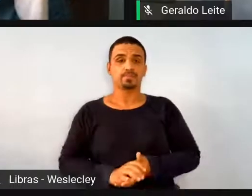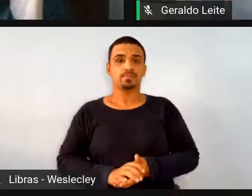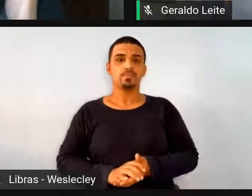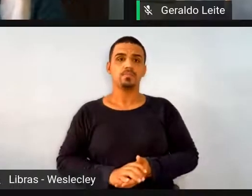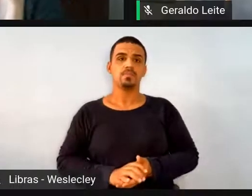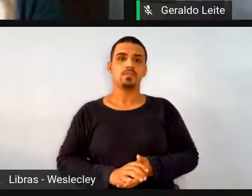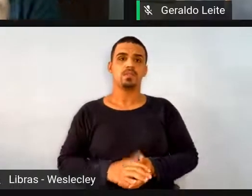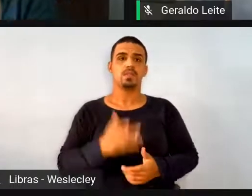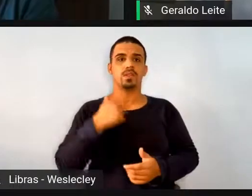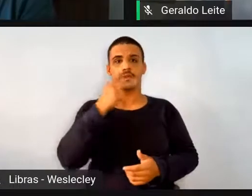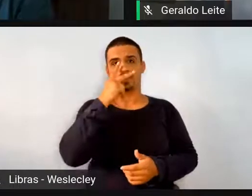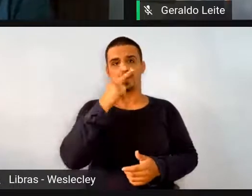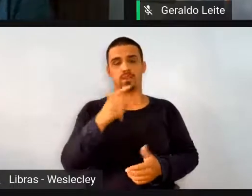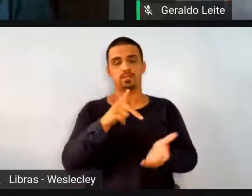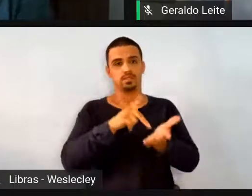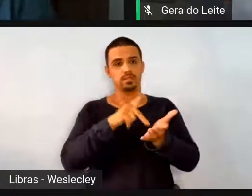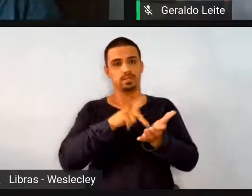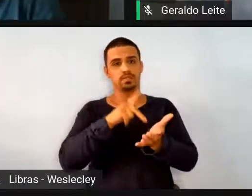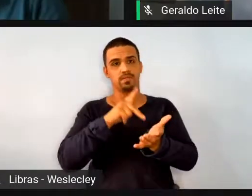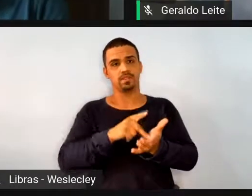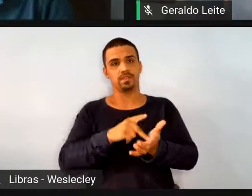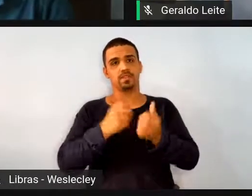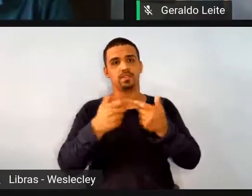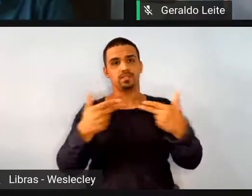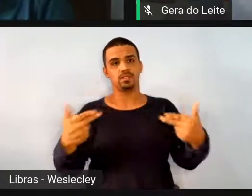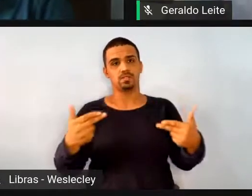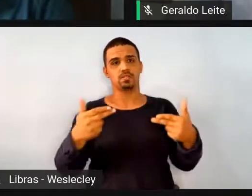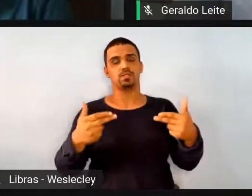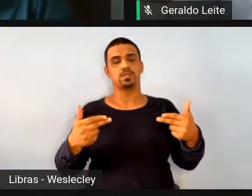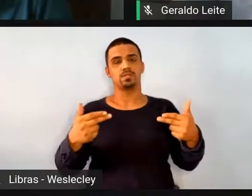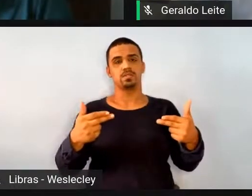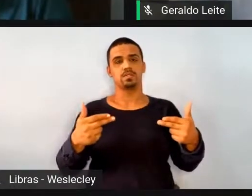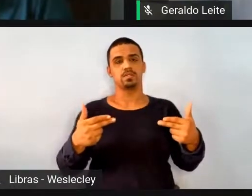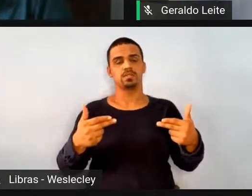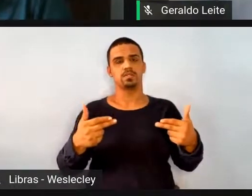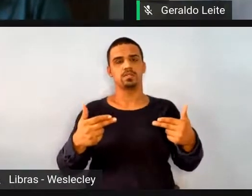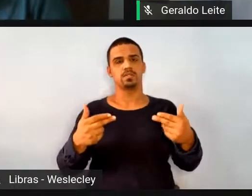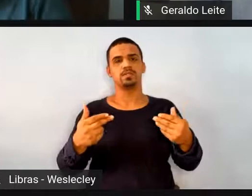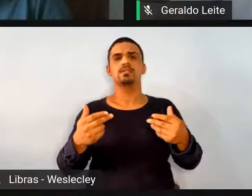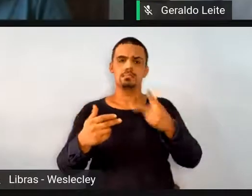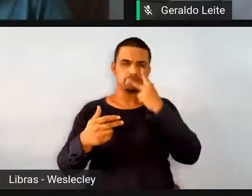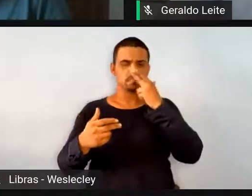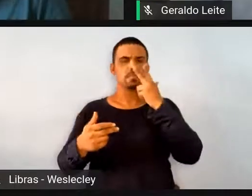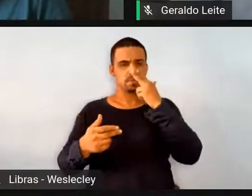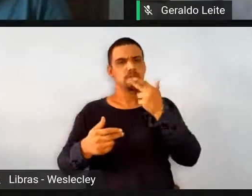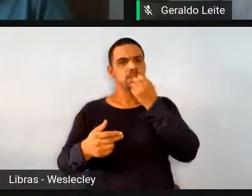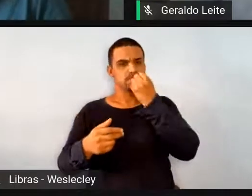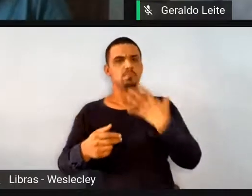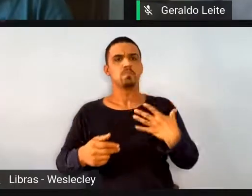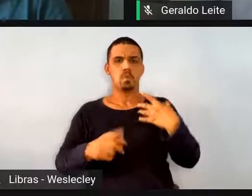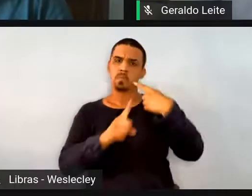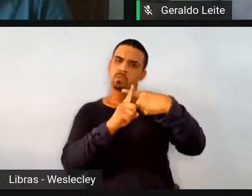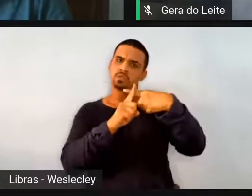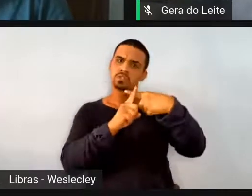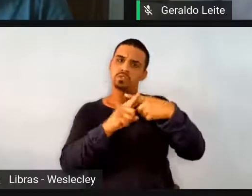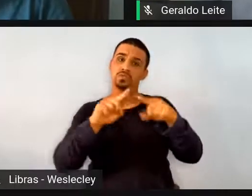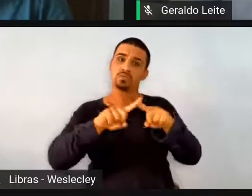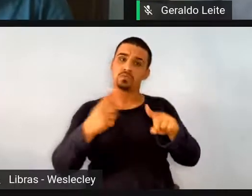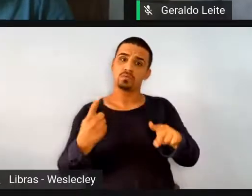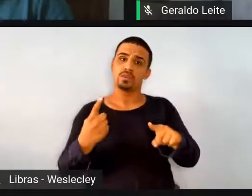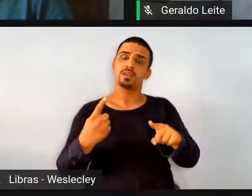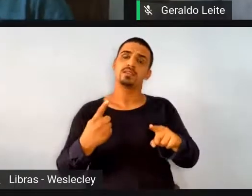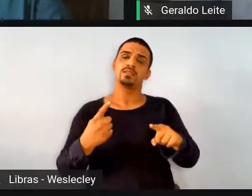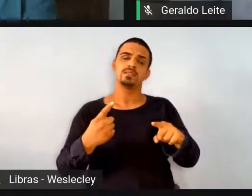Acho que a direção regulatória geral que eles estão dando a coisa parece construtiva, mas, além de produzir